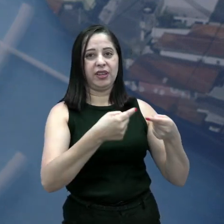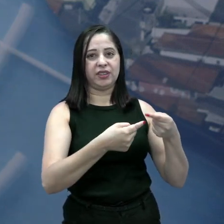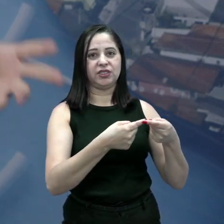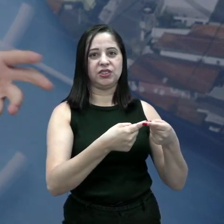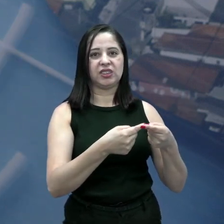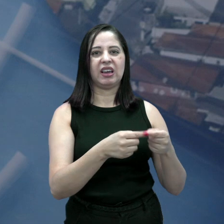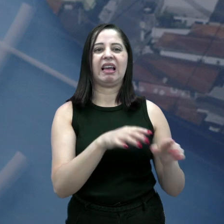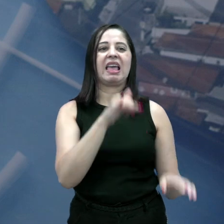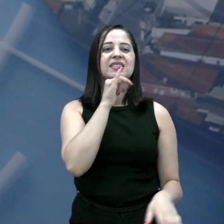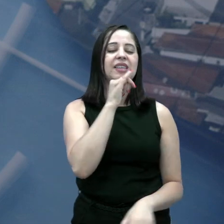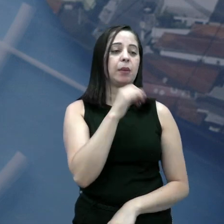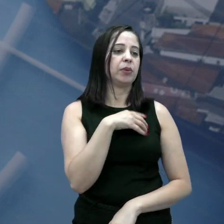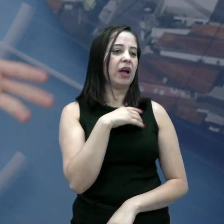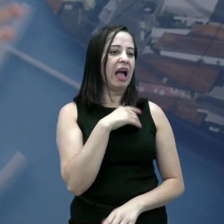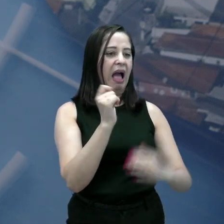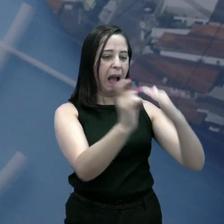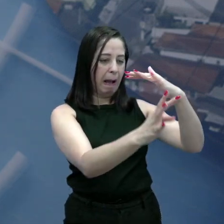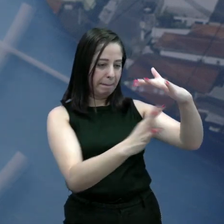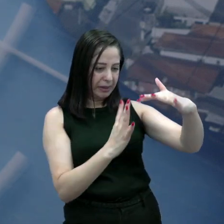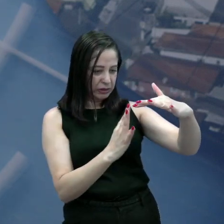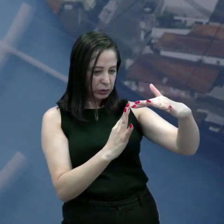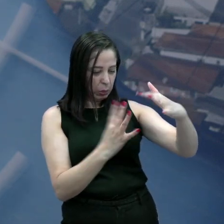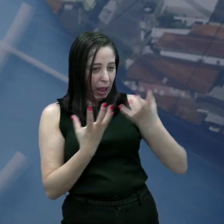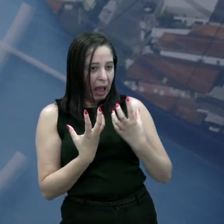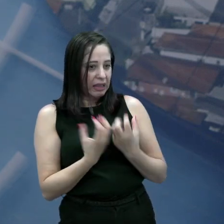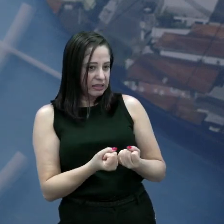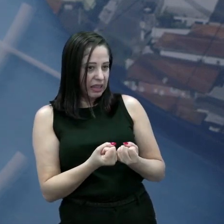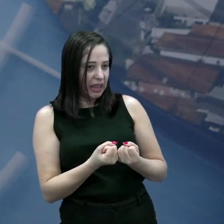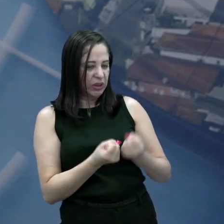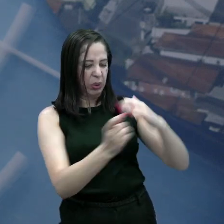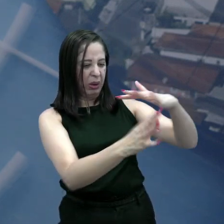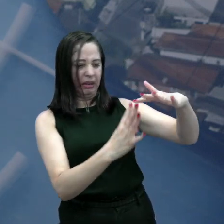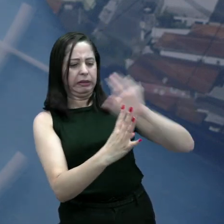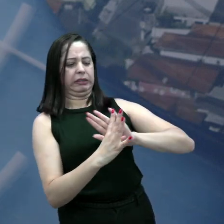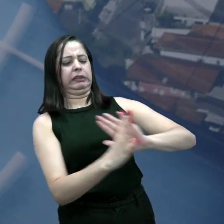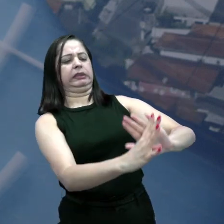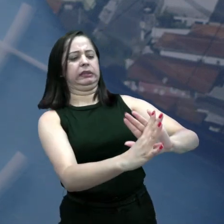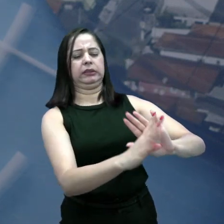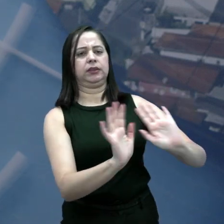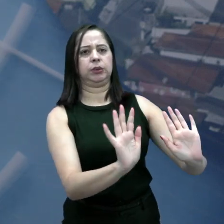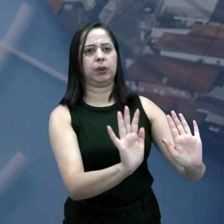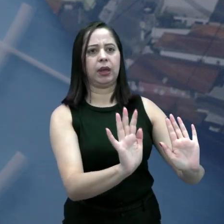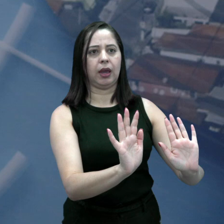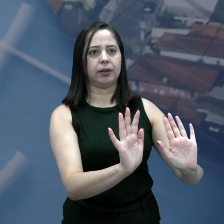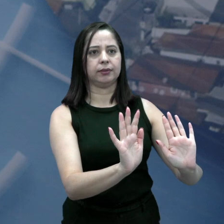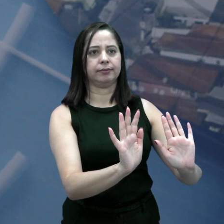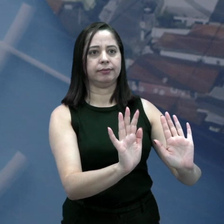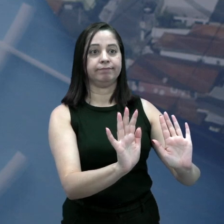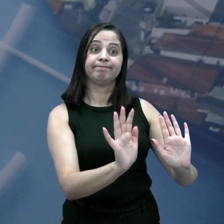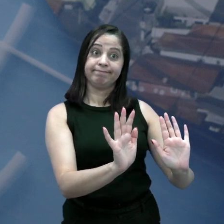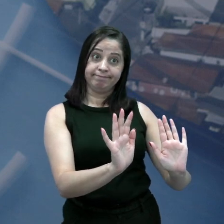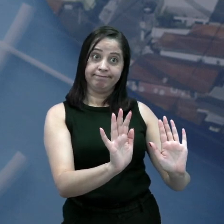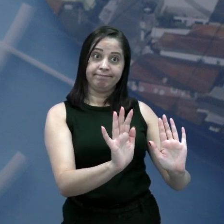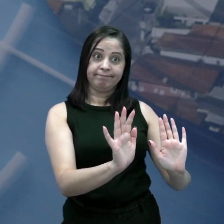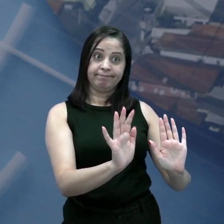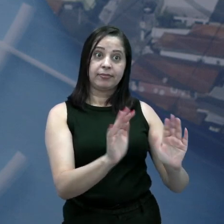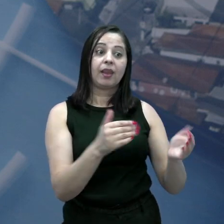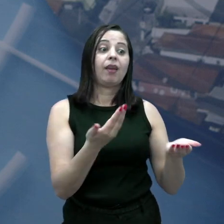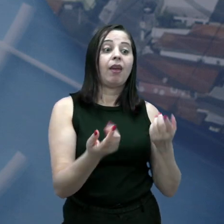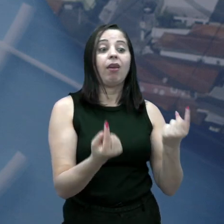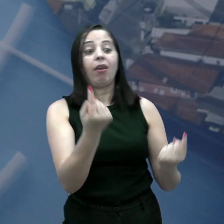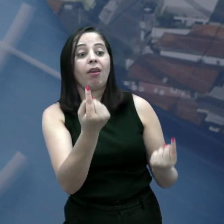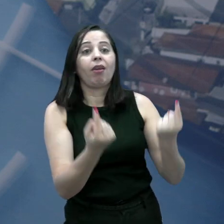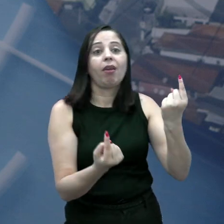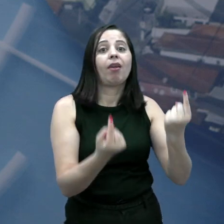aceitar migrantes, refugiados ou não vou aceitar, né, virou também uma pauta política, mas é interessante,